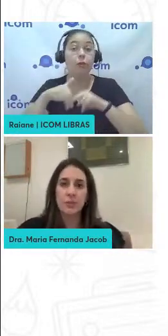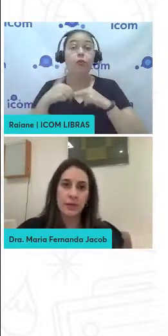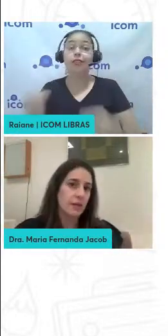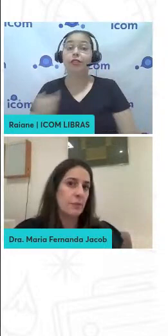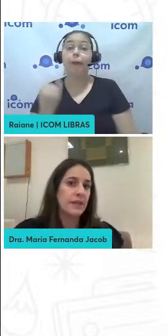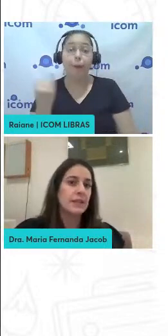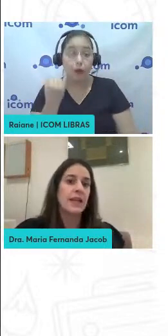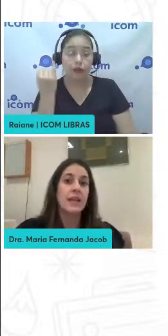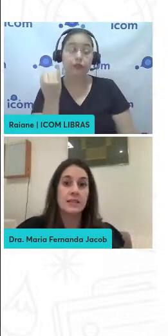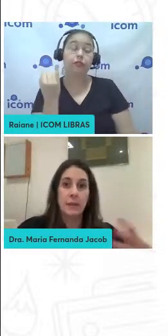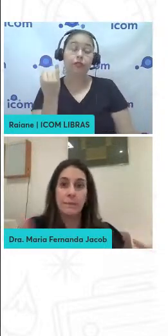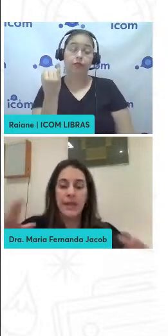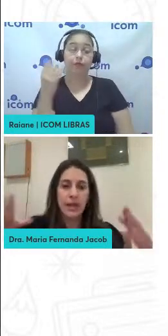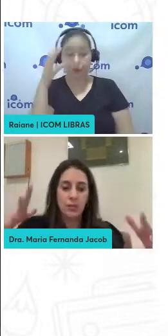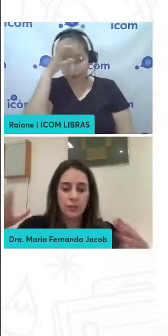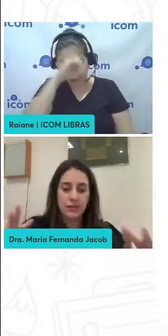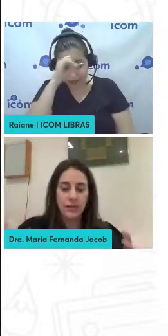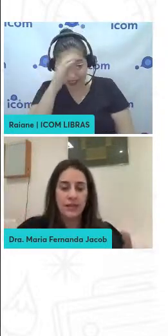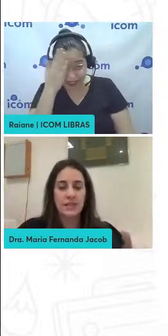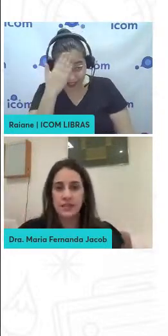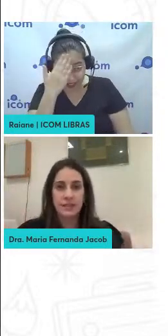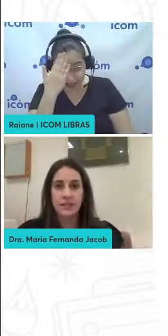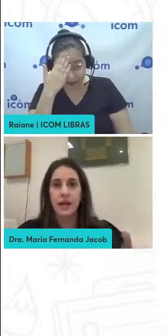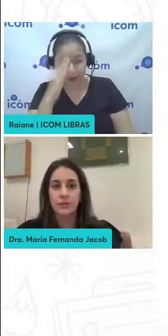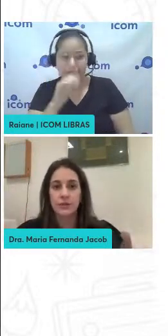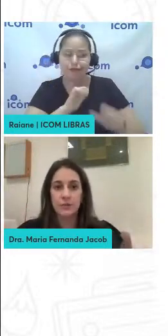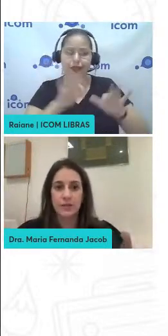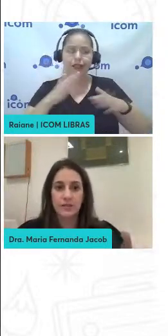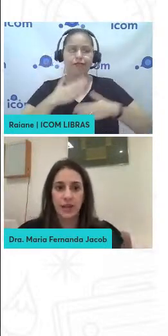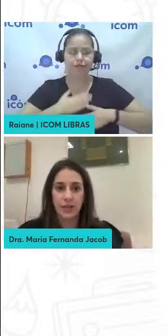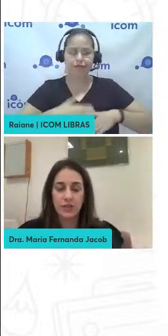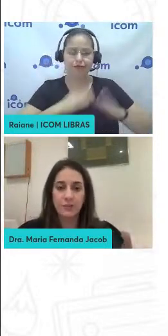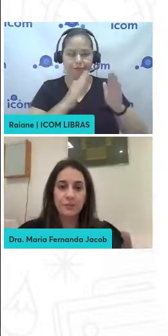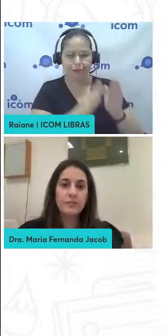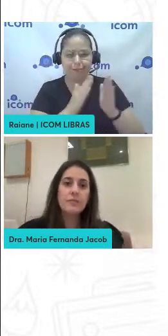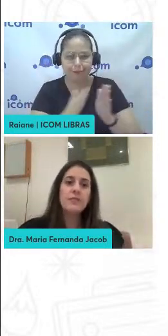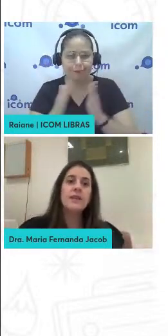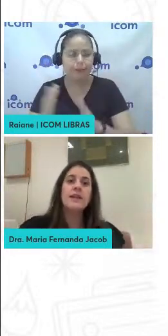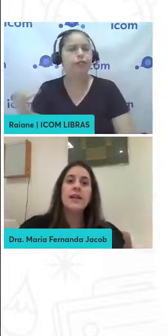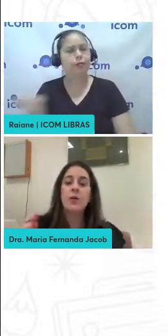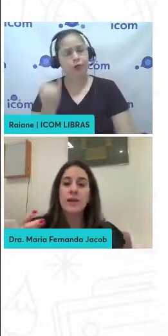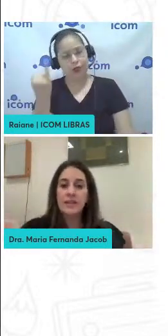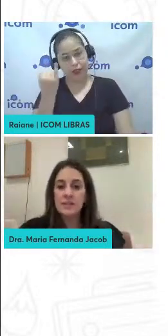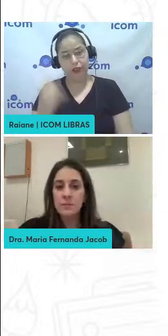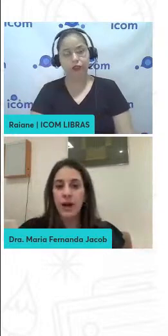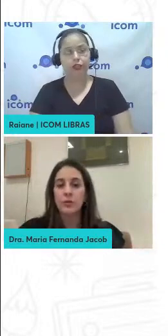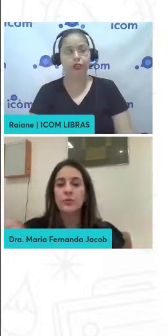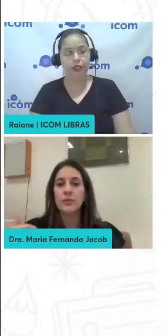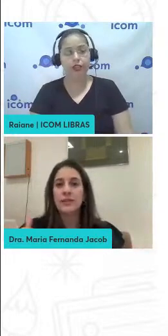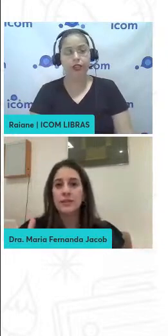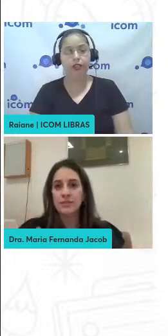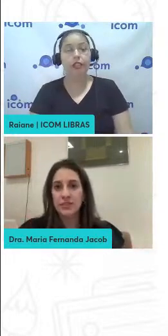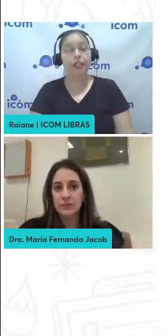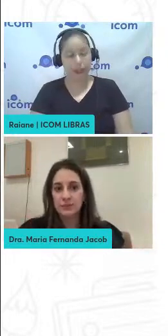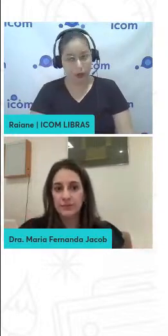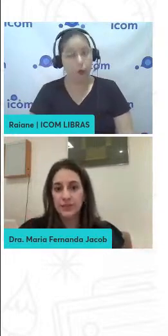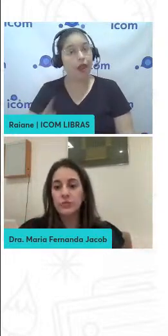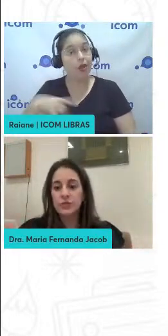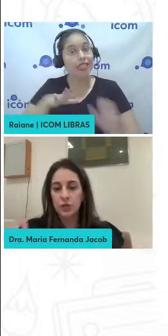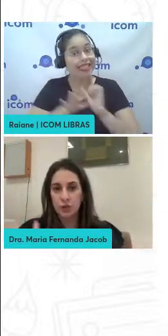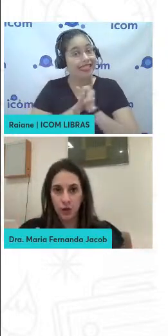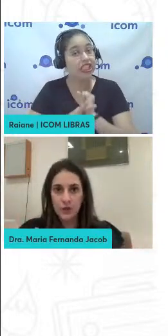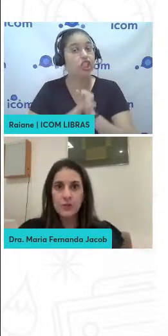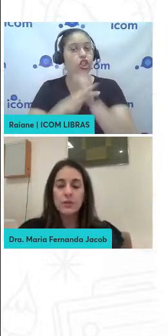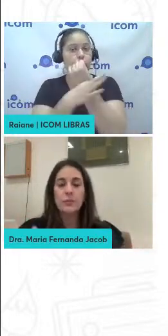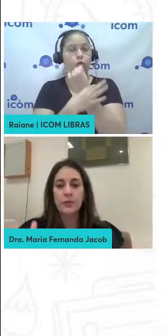grande a gente aprender e saber com muita clareza triar o nosso paciente. É um respaldo